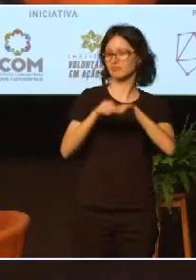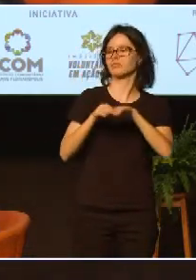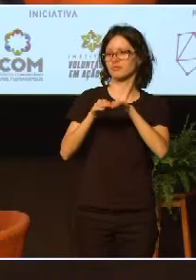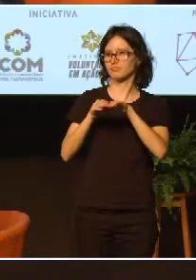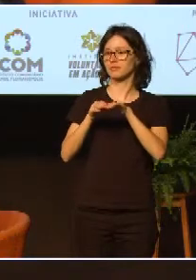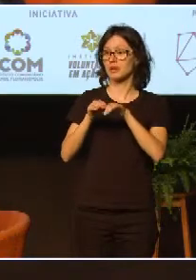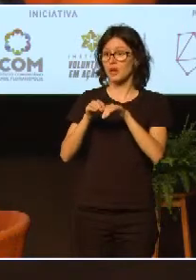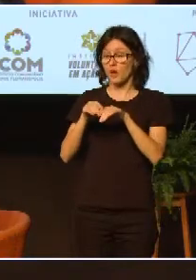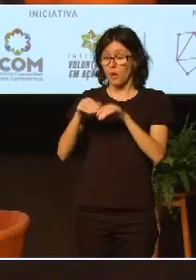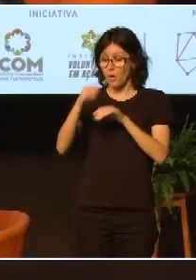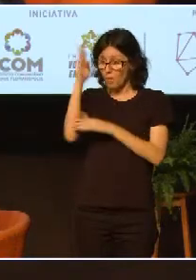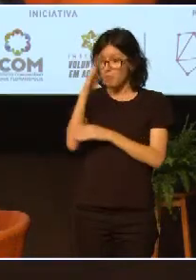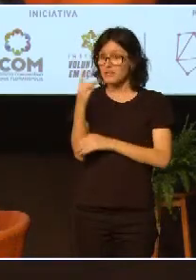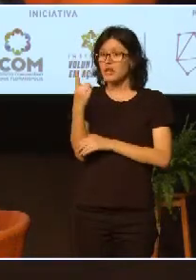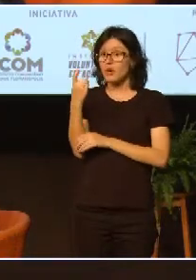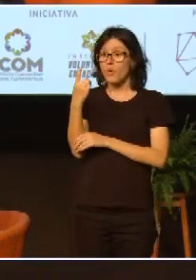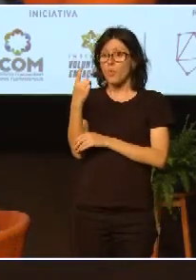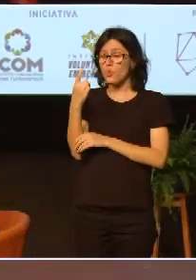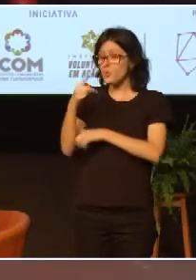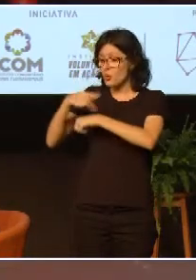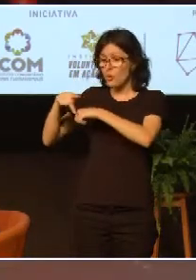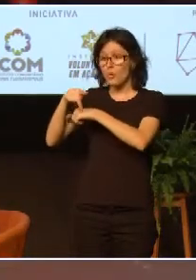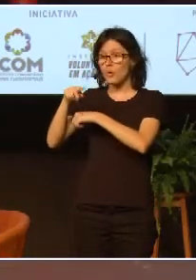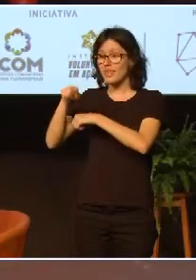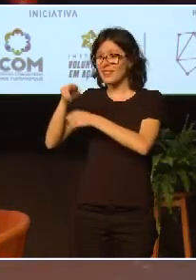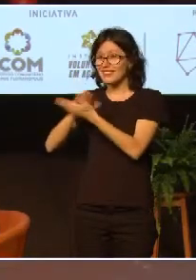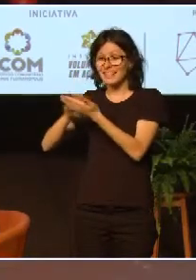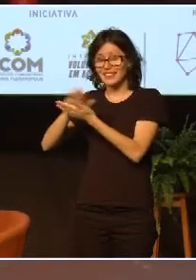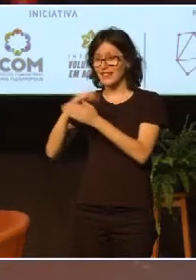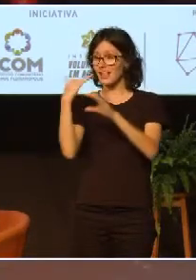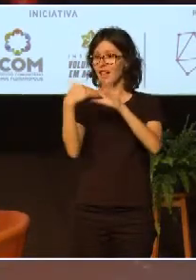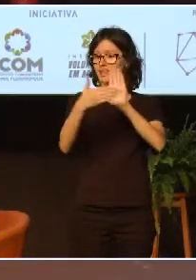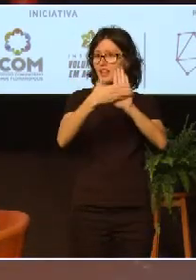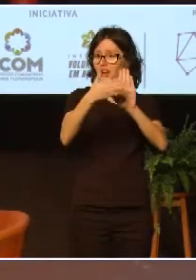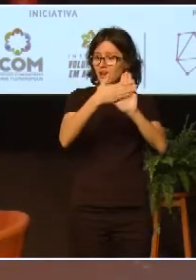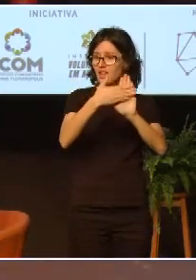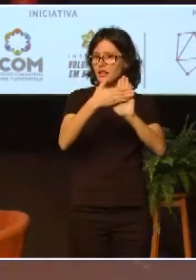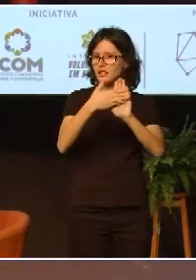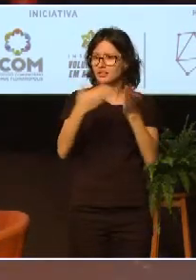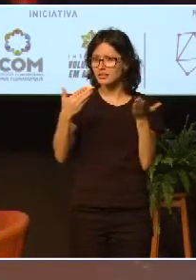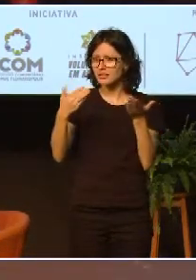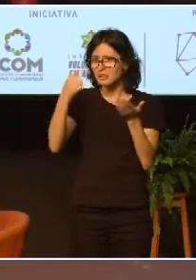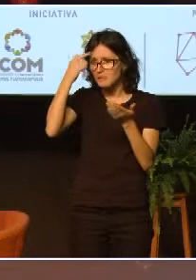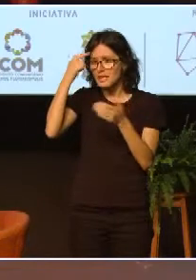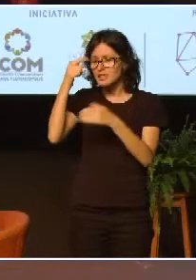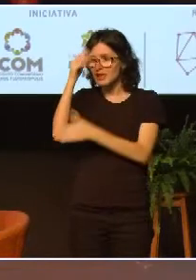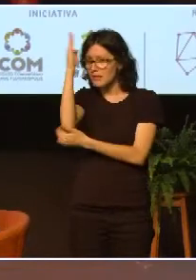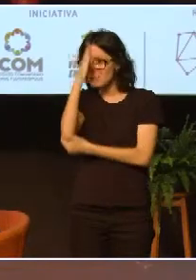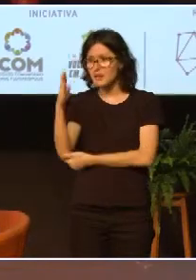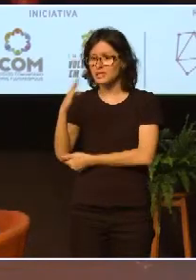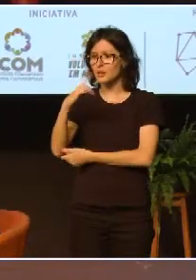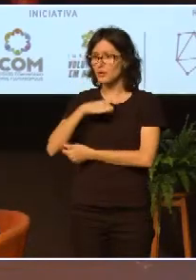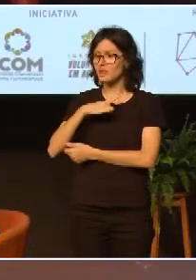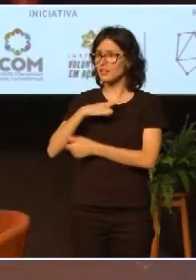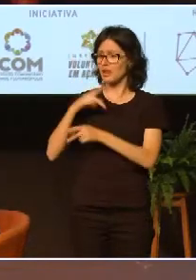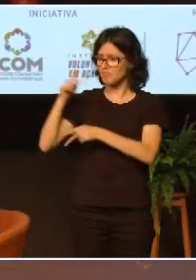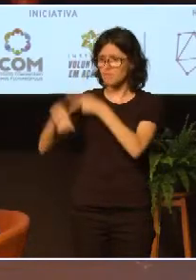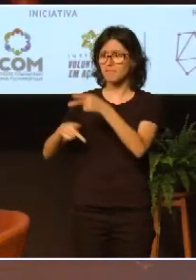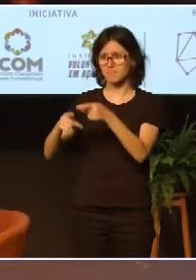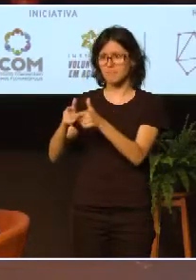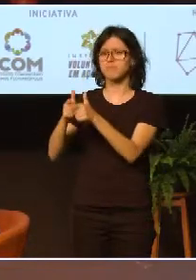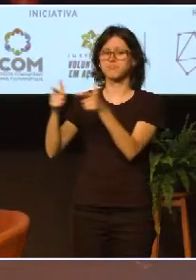foi o único país que não mandou proposta. Como pode o país com a segunda maior população negra do mundo, só perdendo para a Nigéria, que é um